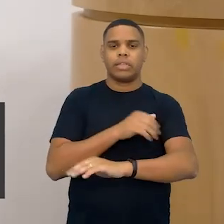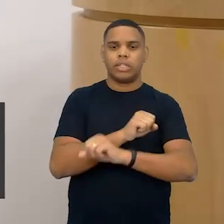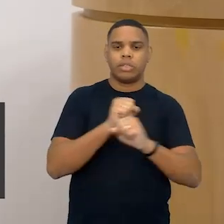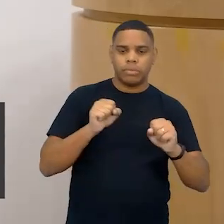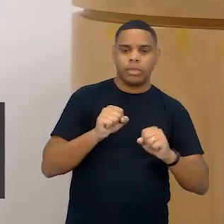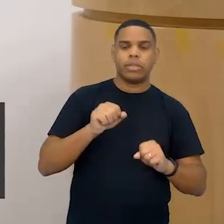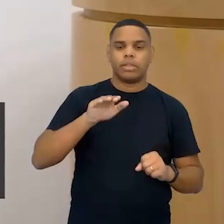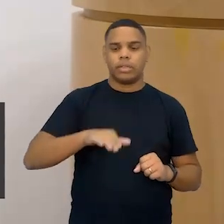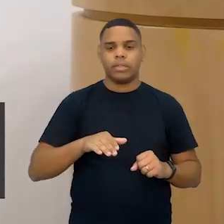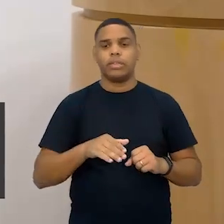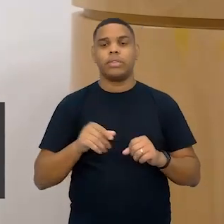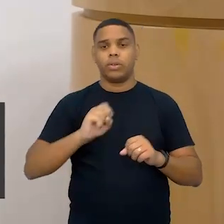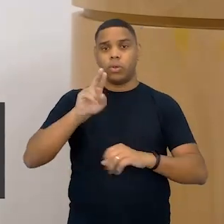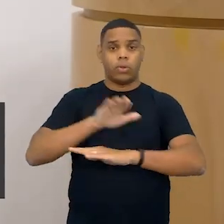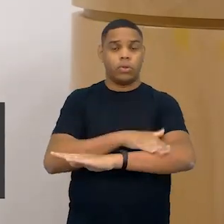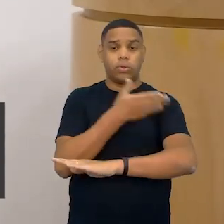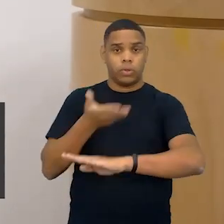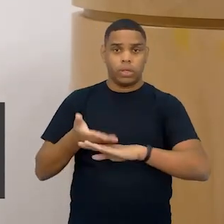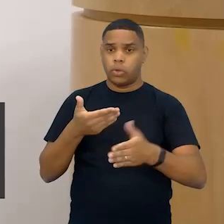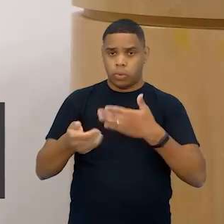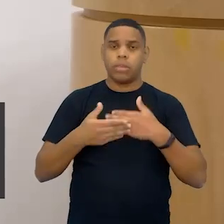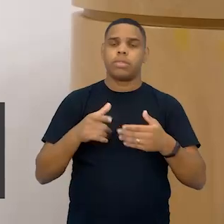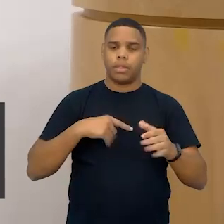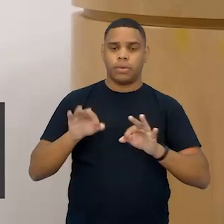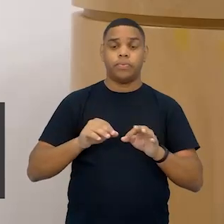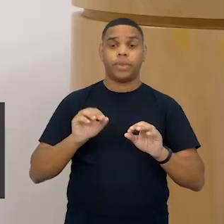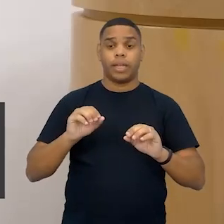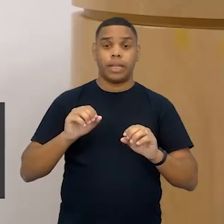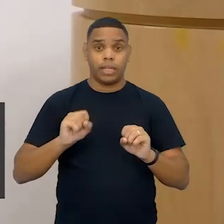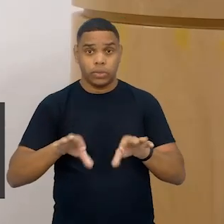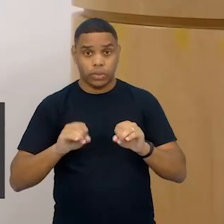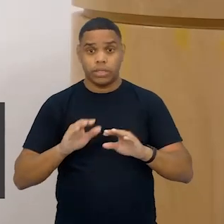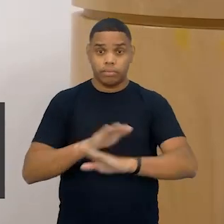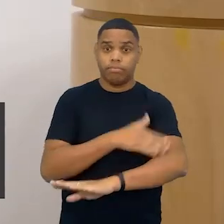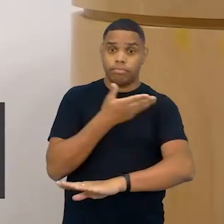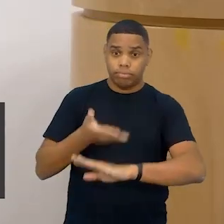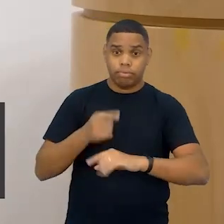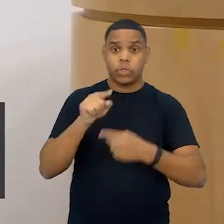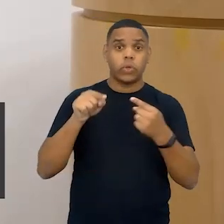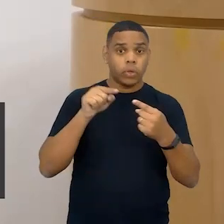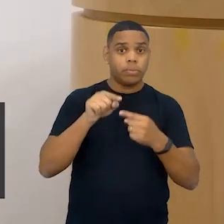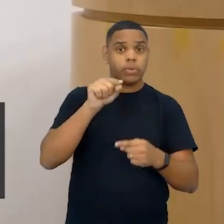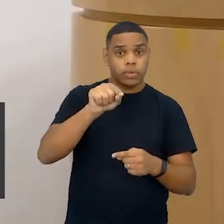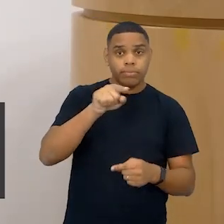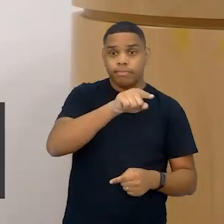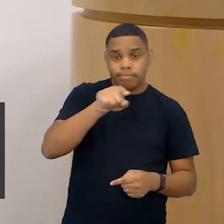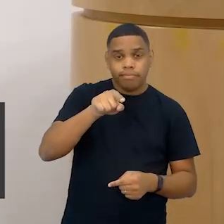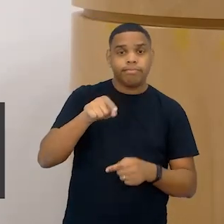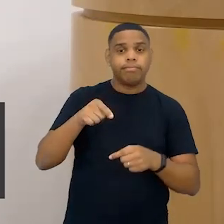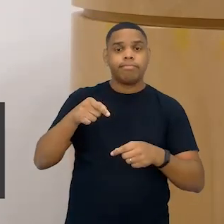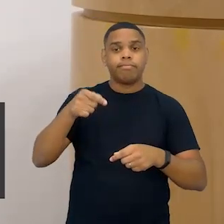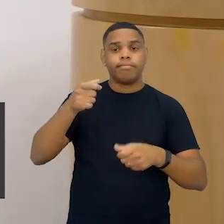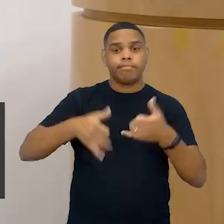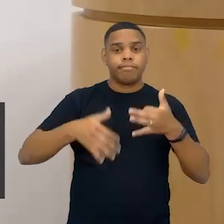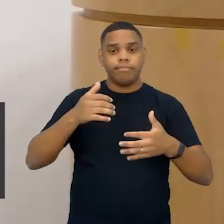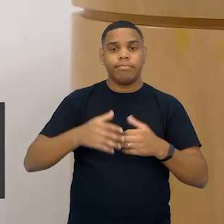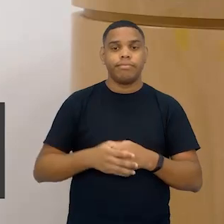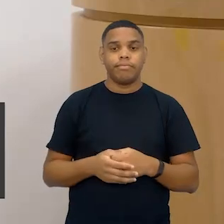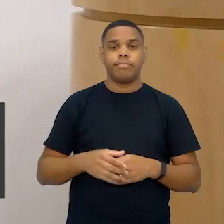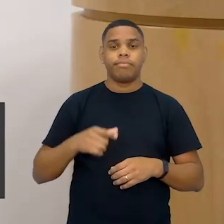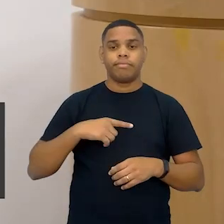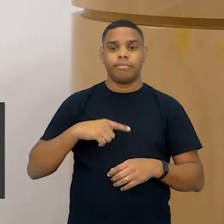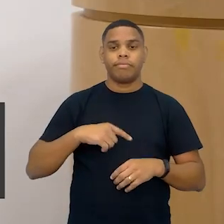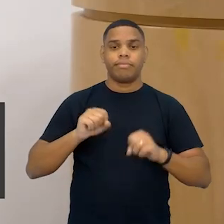parcial ou de tempo integral. Então, a educação integral, ela vem com essa perspectiva de você trazer uma